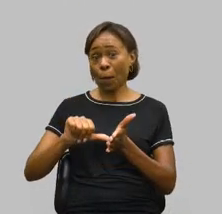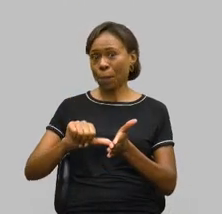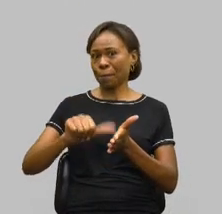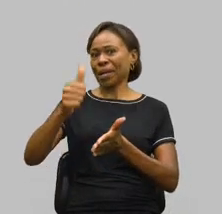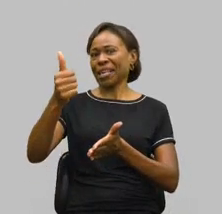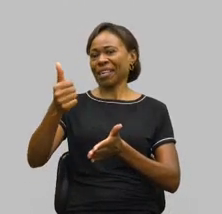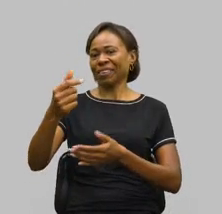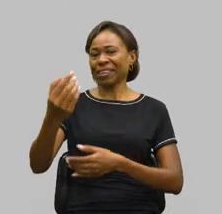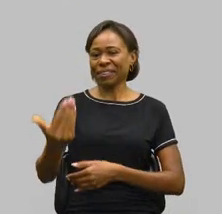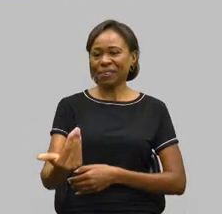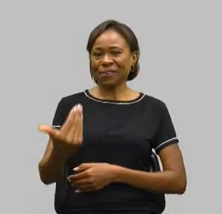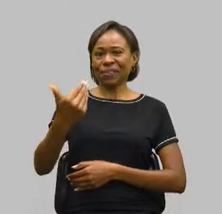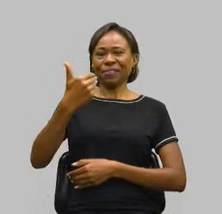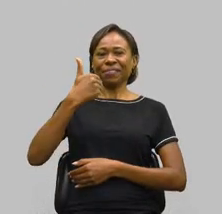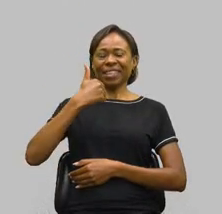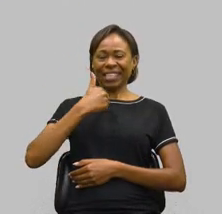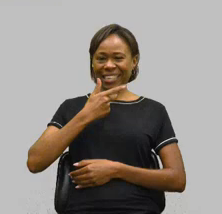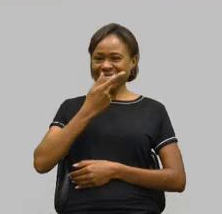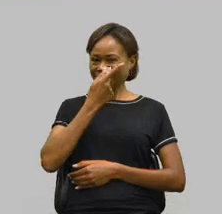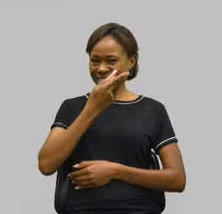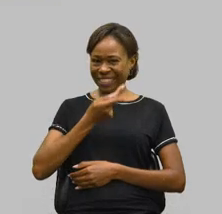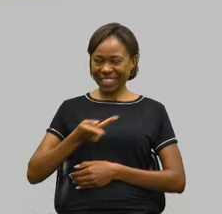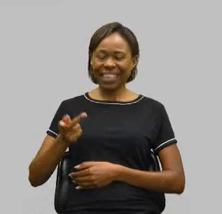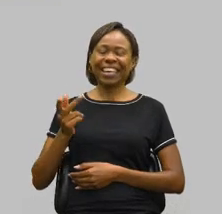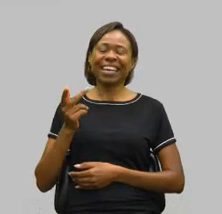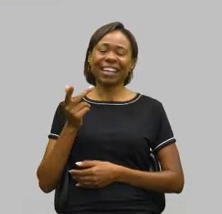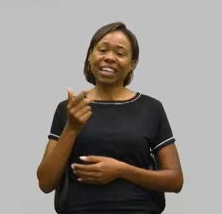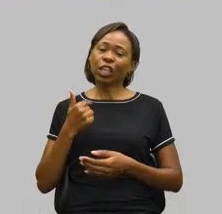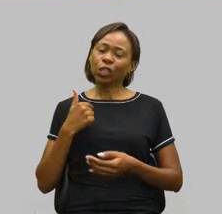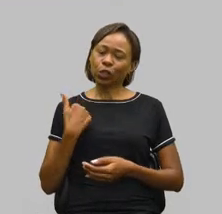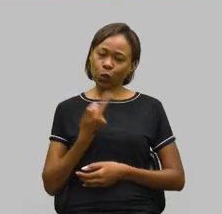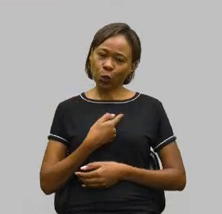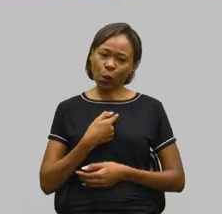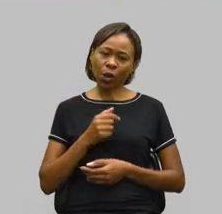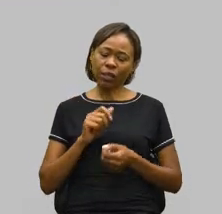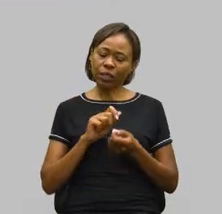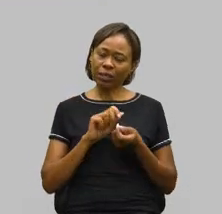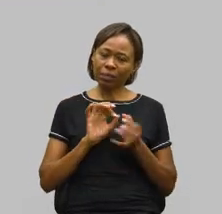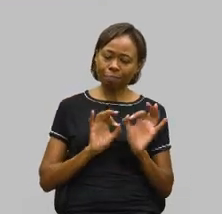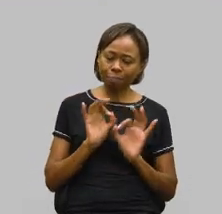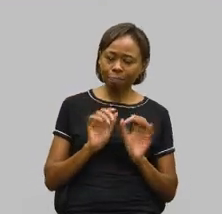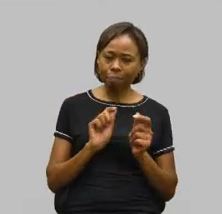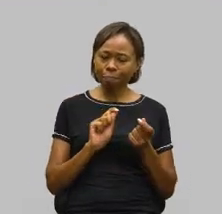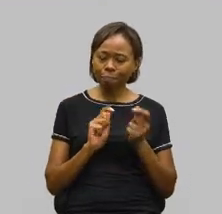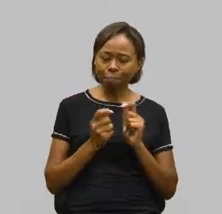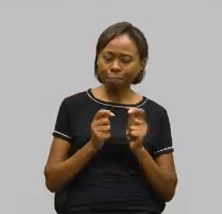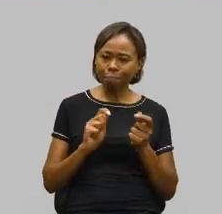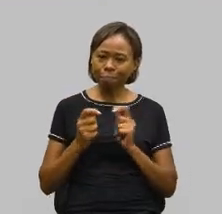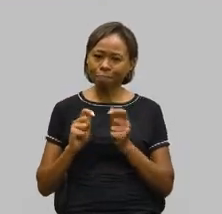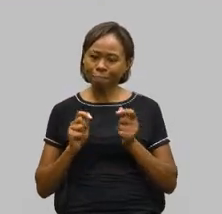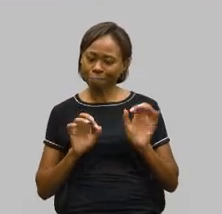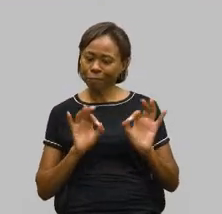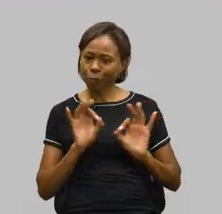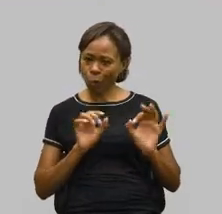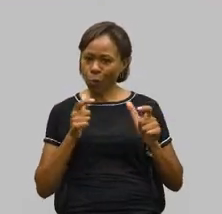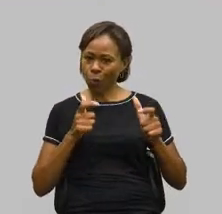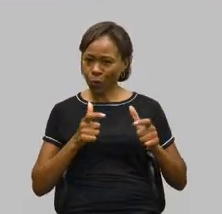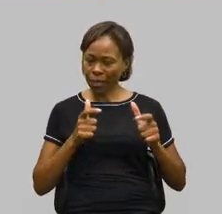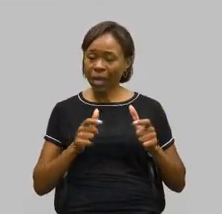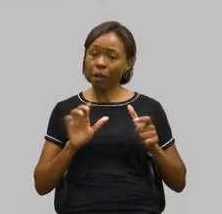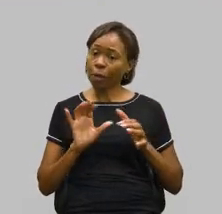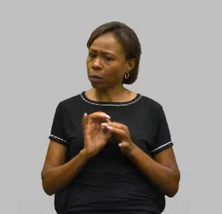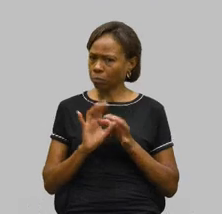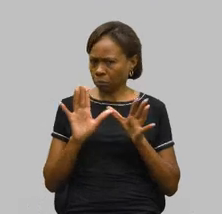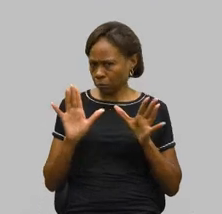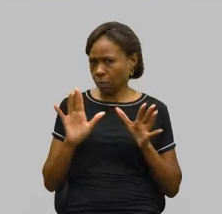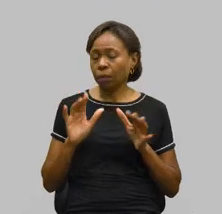recebido nós estamos ainda em fase de adequação dos nossos espaços mas também quero colocar aqui à disposição e apenas